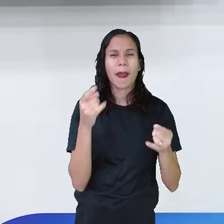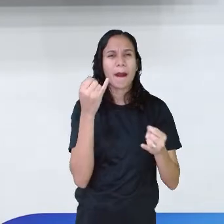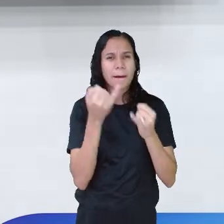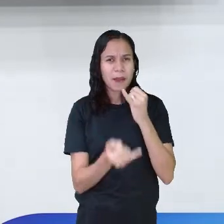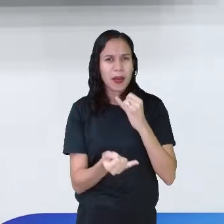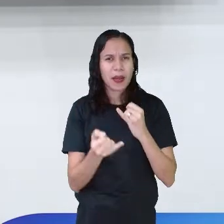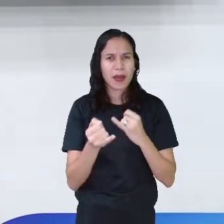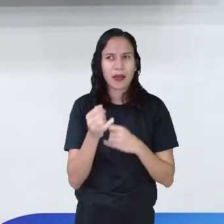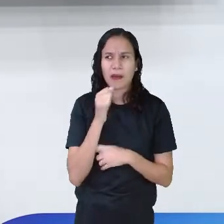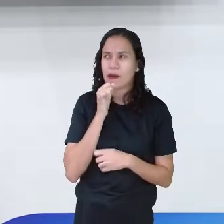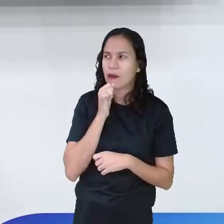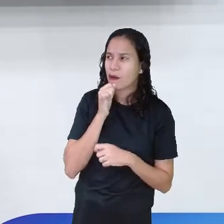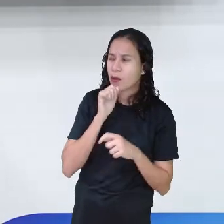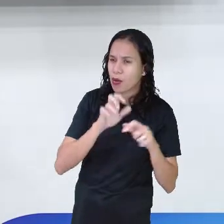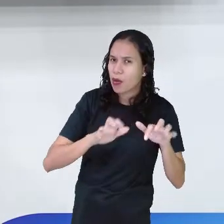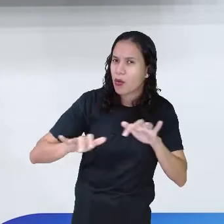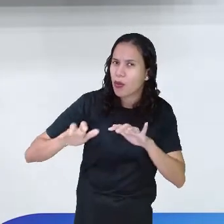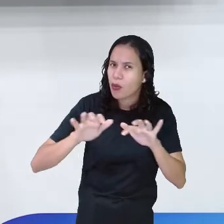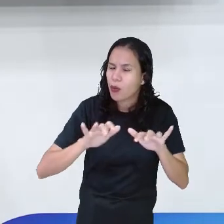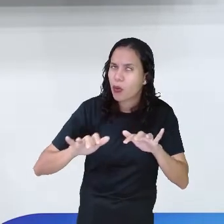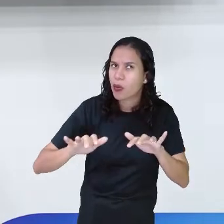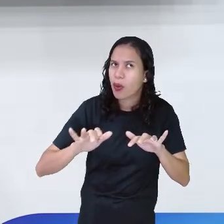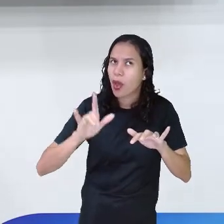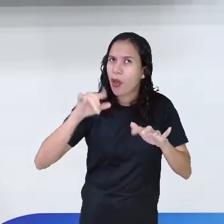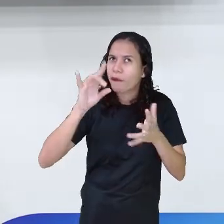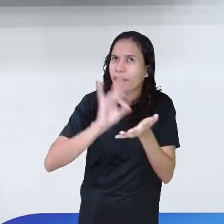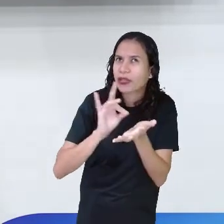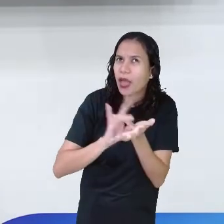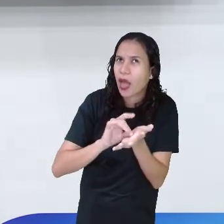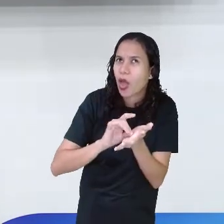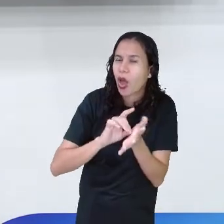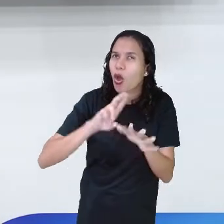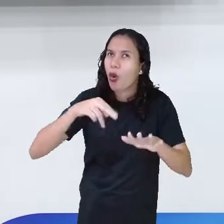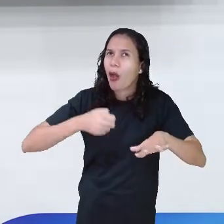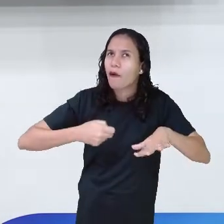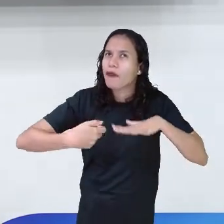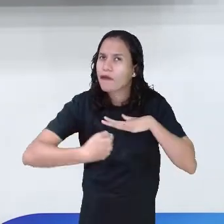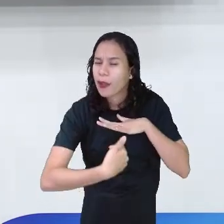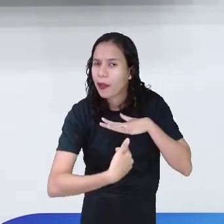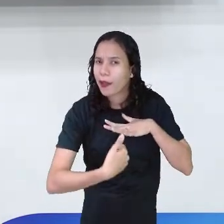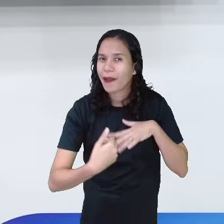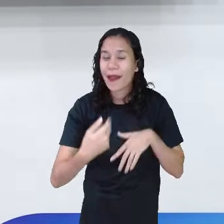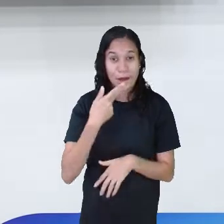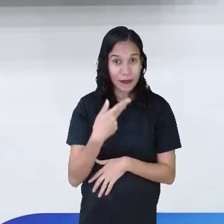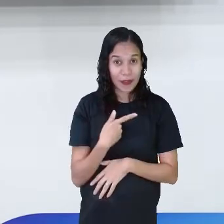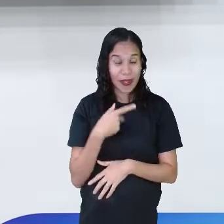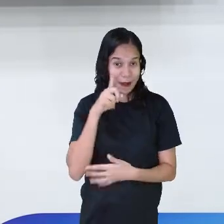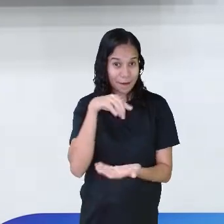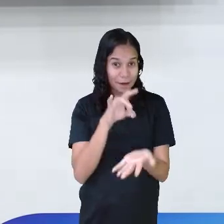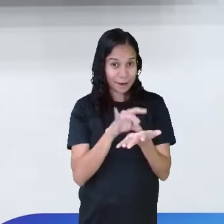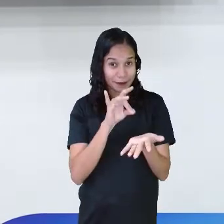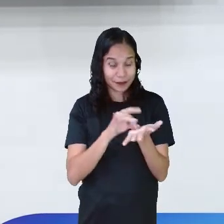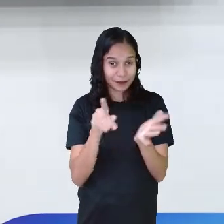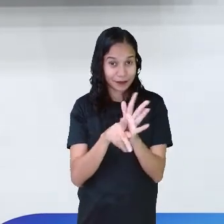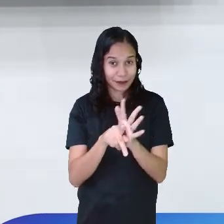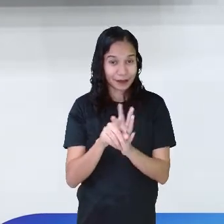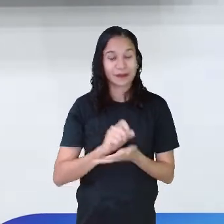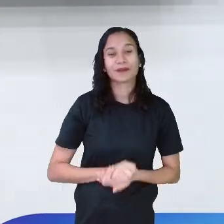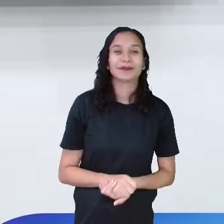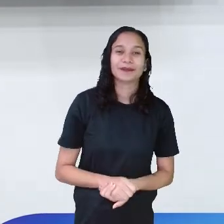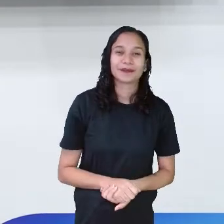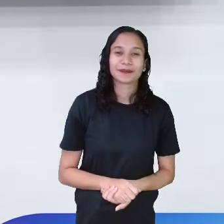chegando alguma coisa. Recebi essa notícia. Será que é verdade ou é fake news? E aí, professora Kedma, é verdade a notícia que eu recebi ou é fake